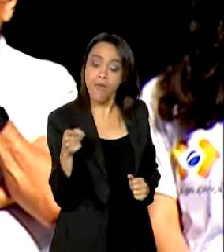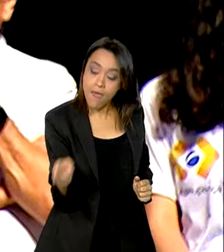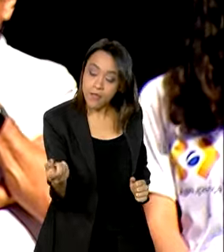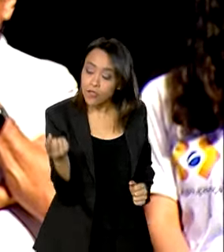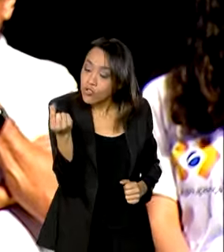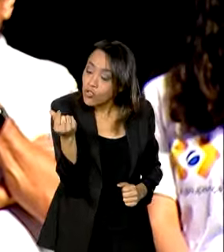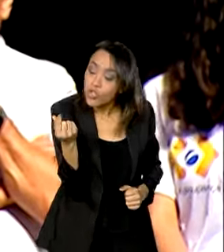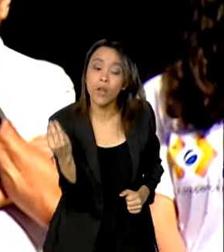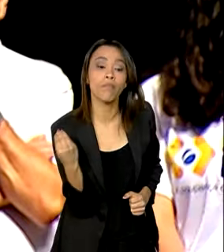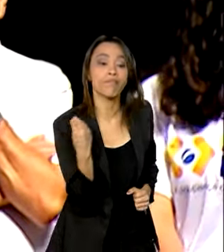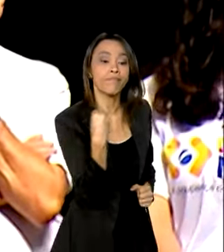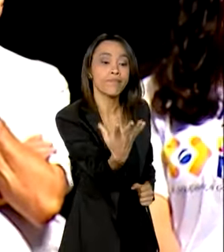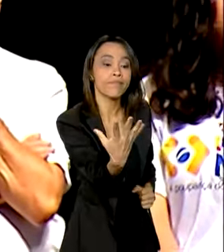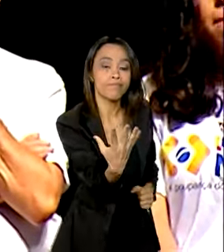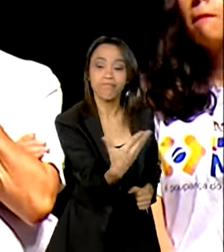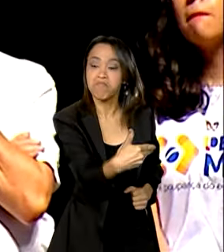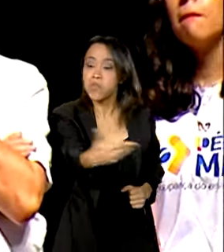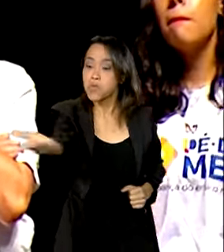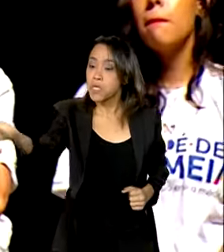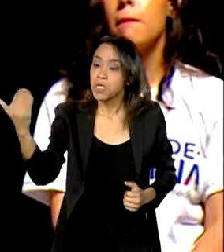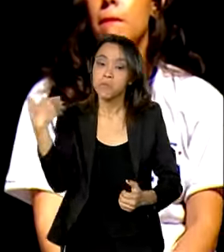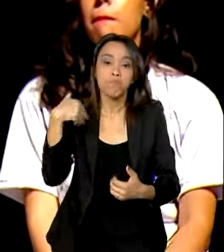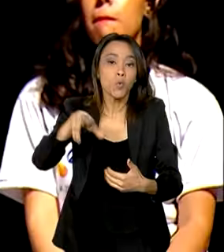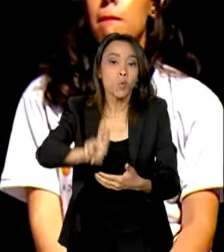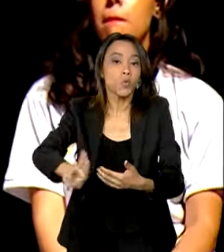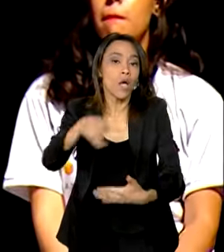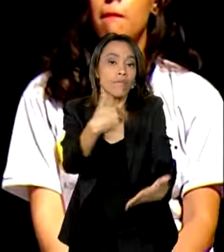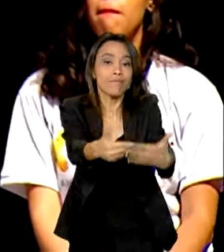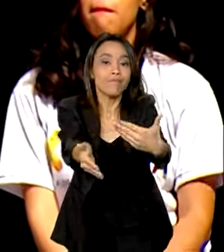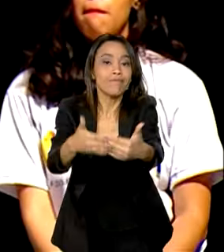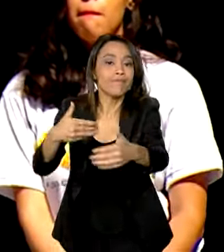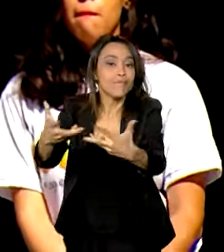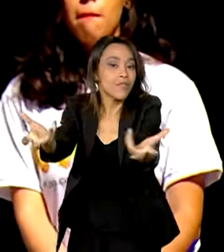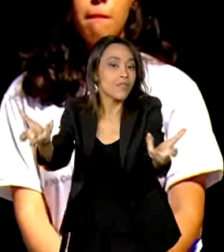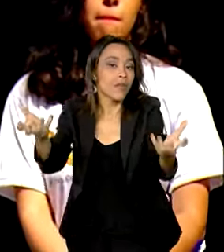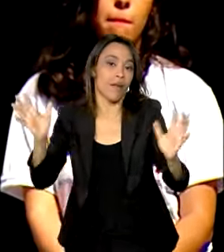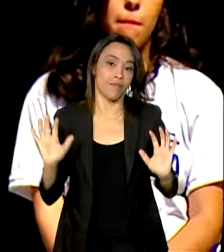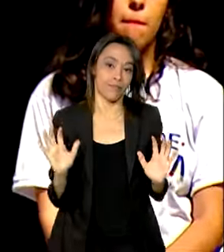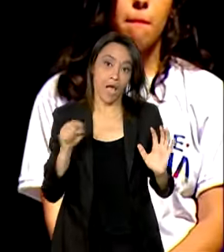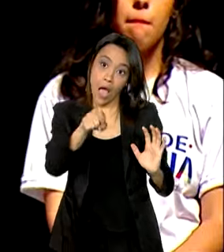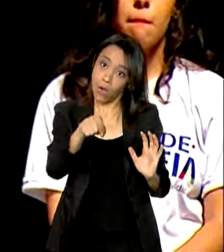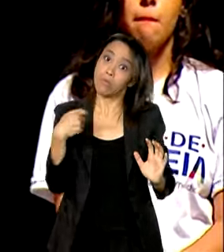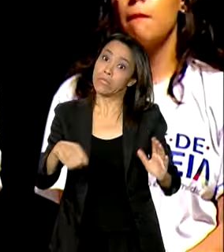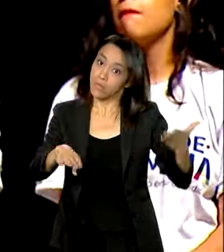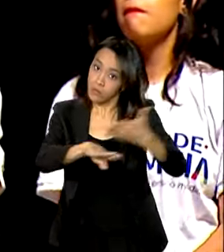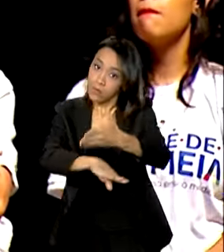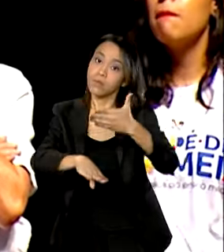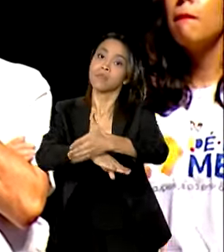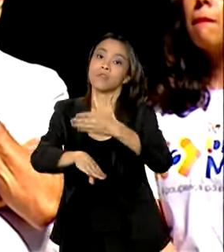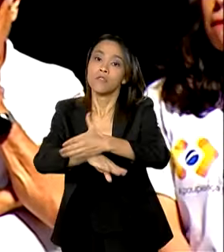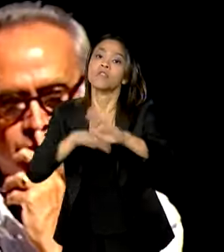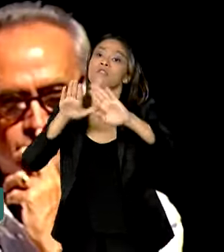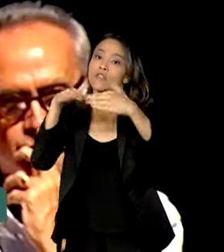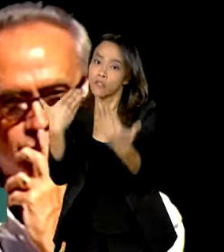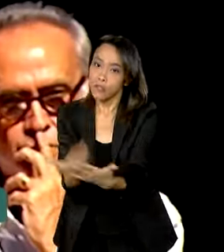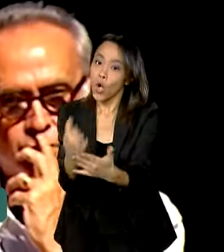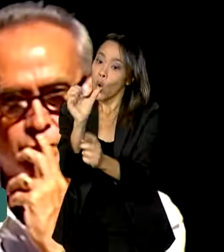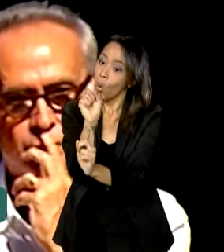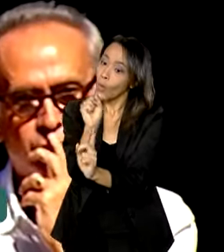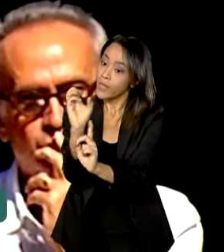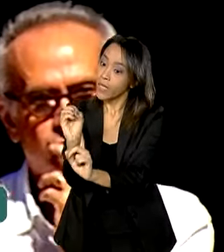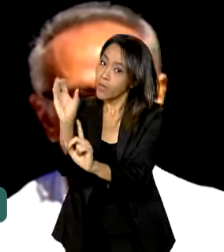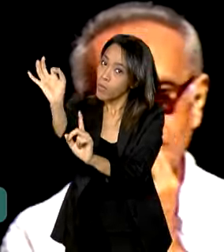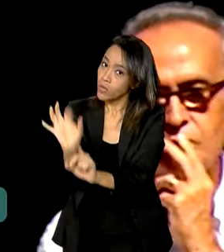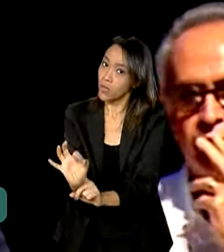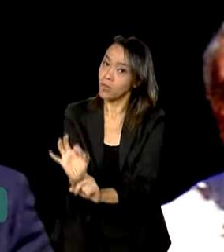vocês acharem melhor. Qual é a contrapartida? Ter 80% de frequência em sala de aula. E no final